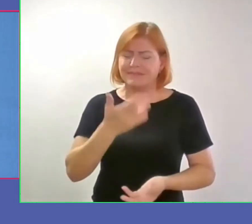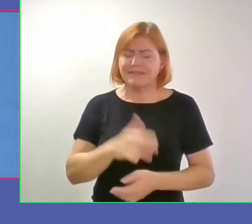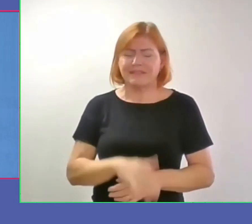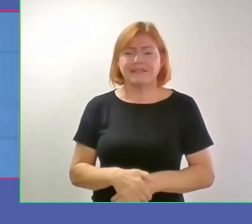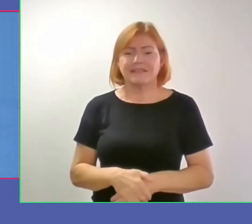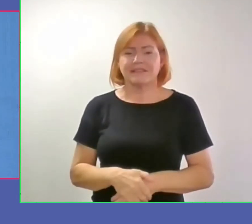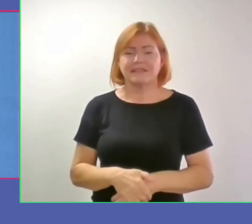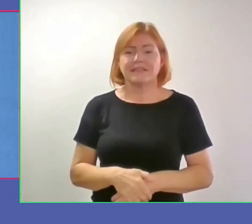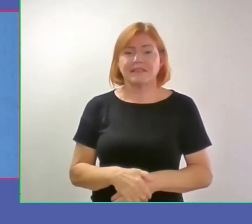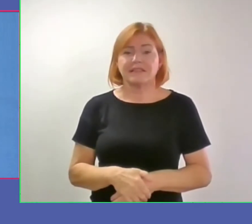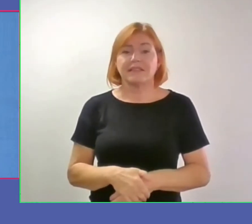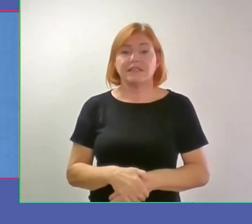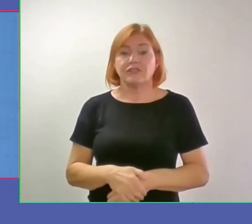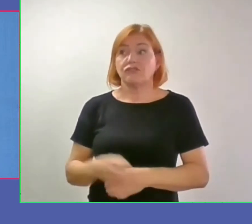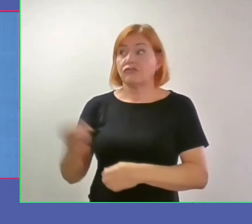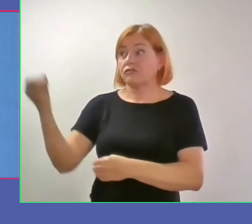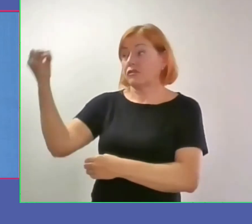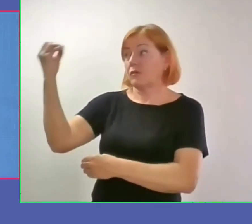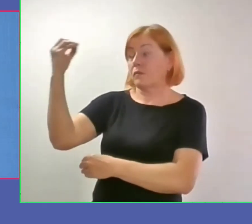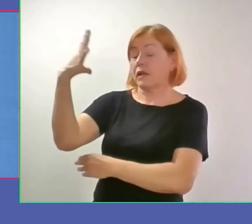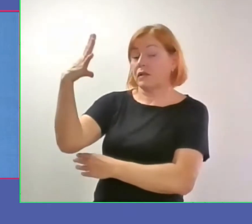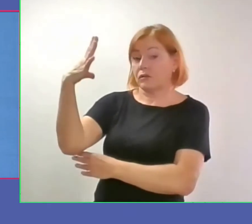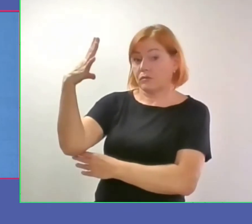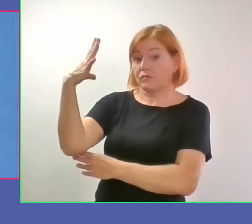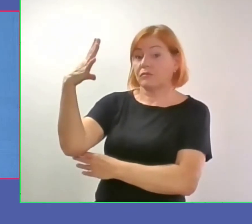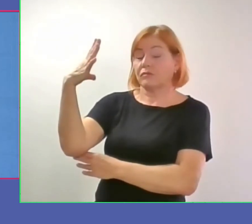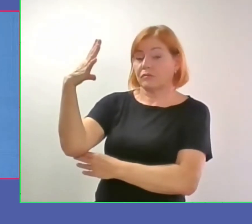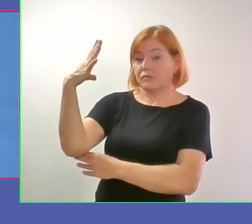luz para